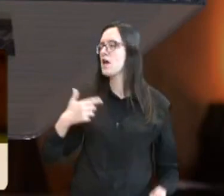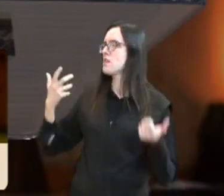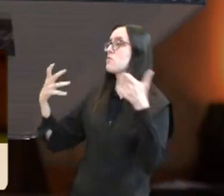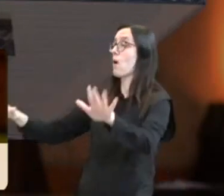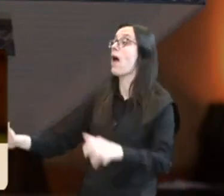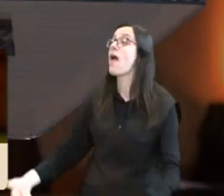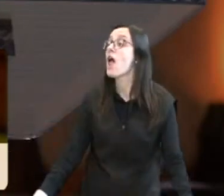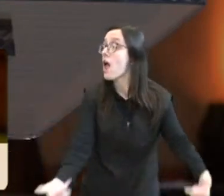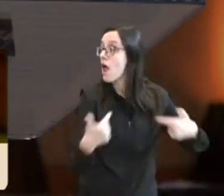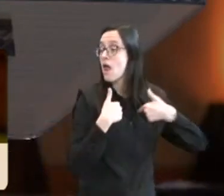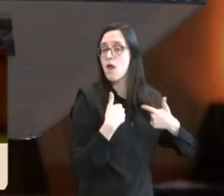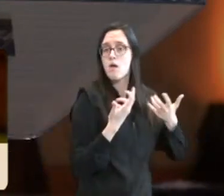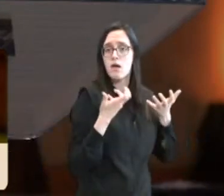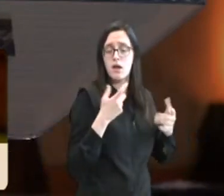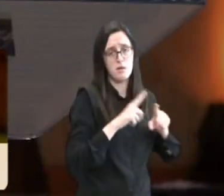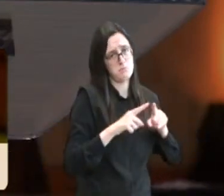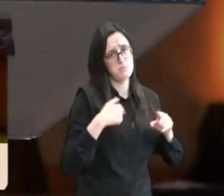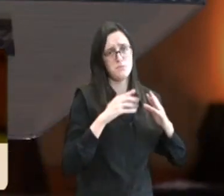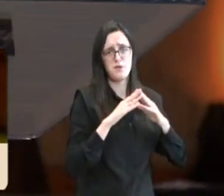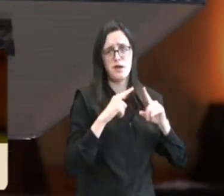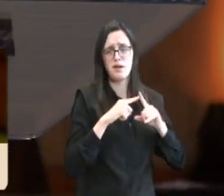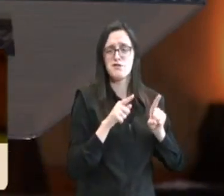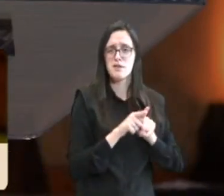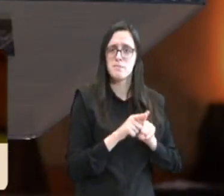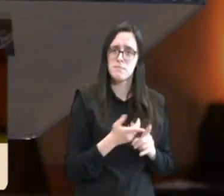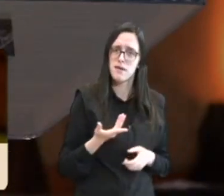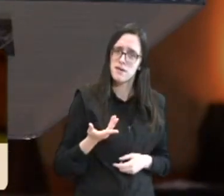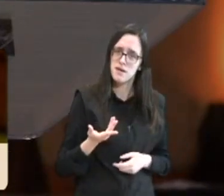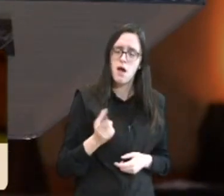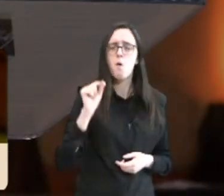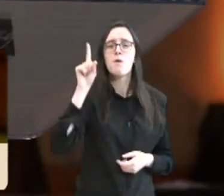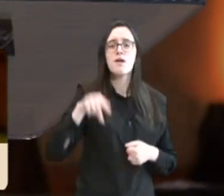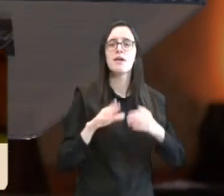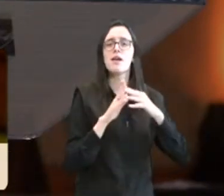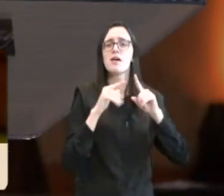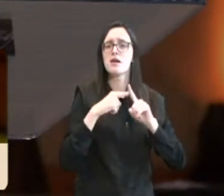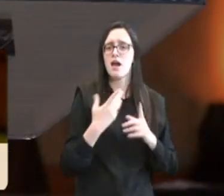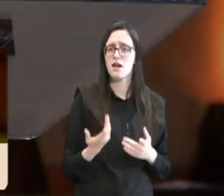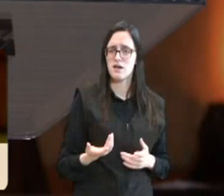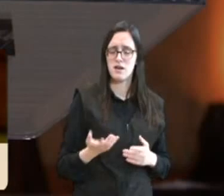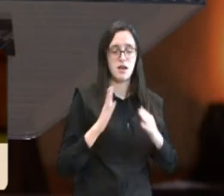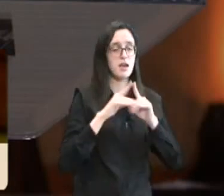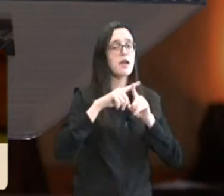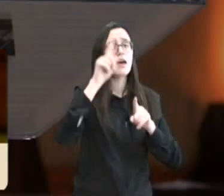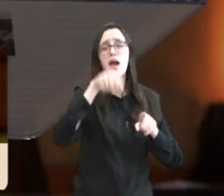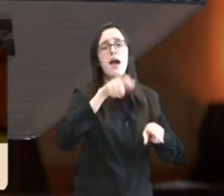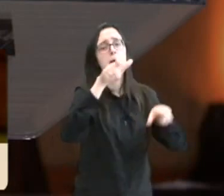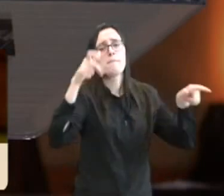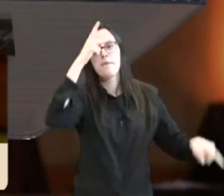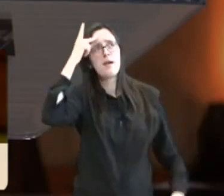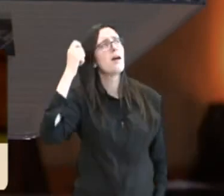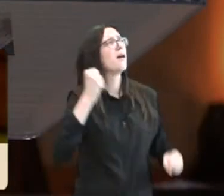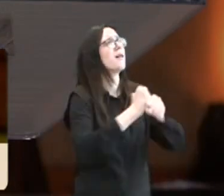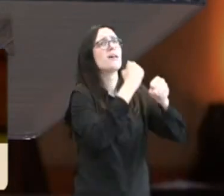você é igreja. E o que é igreja? Igreja são pessoas